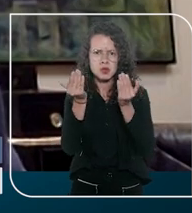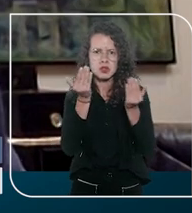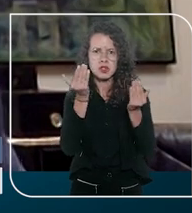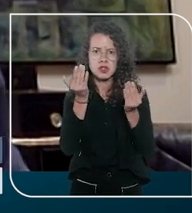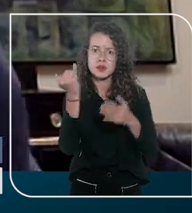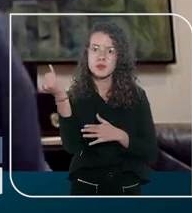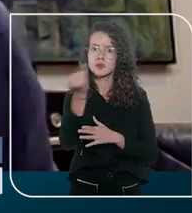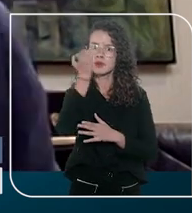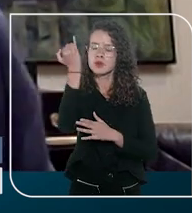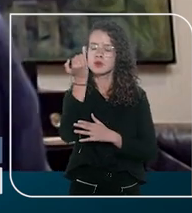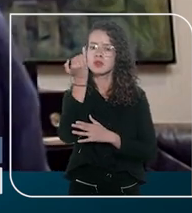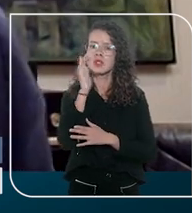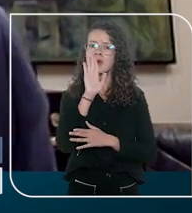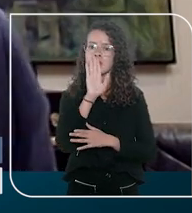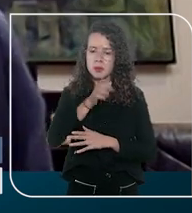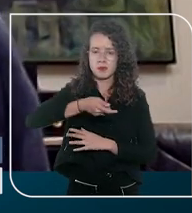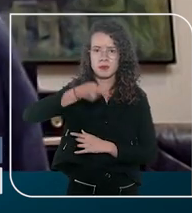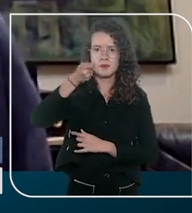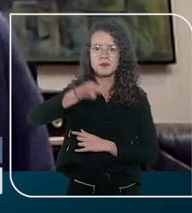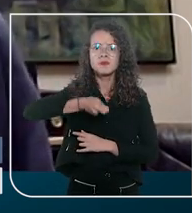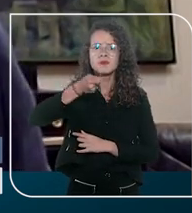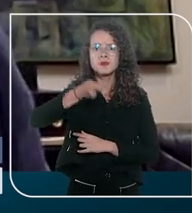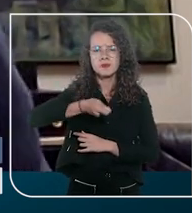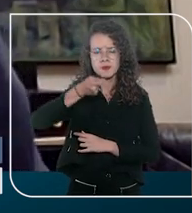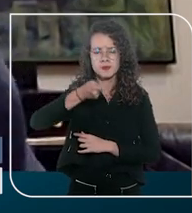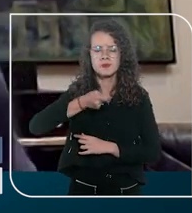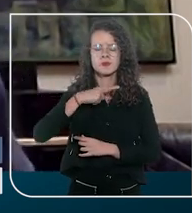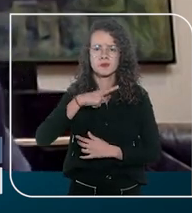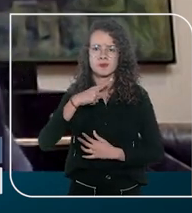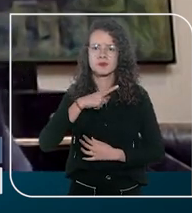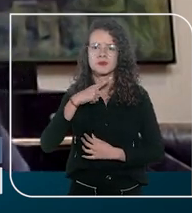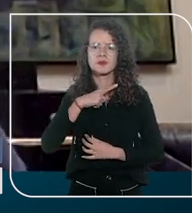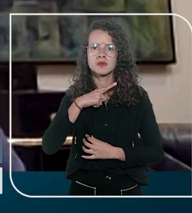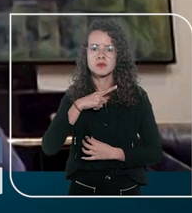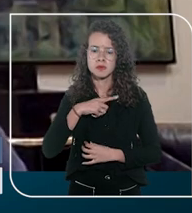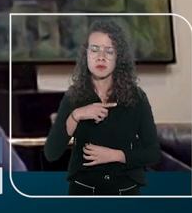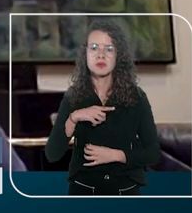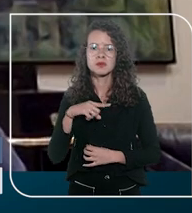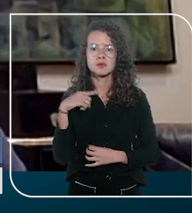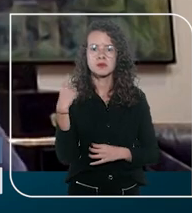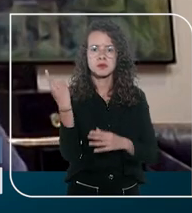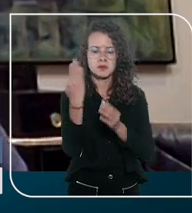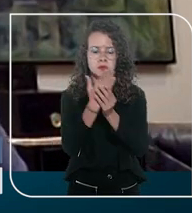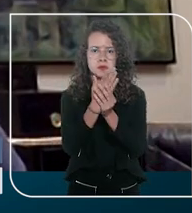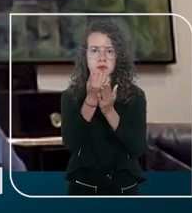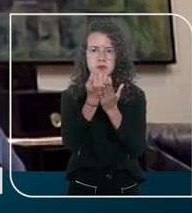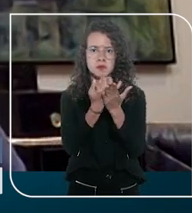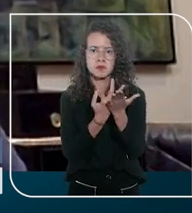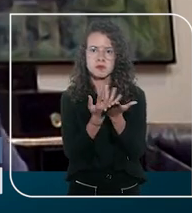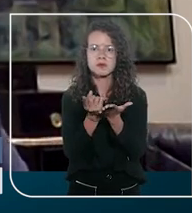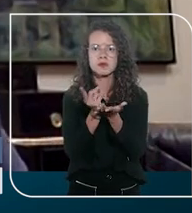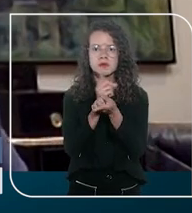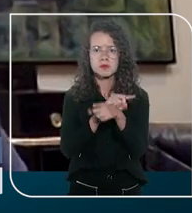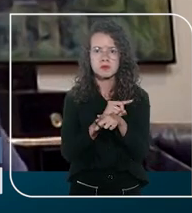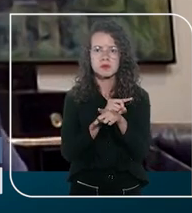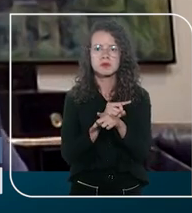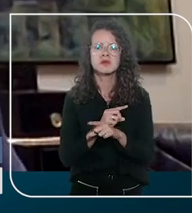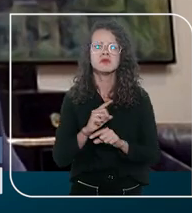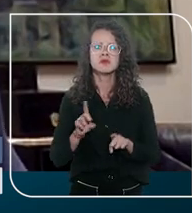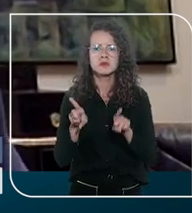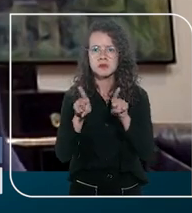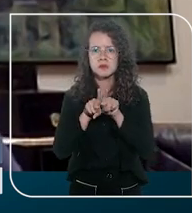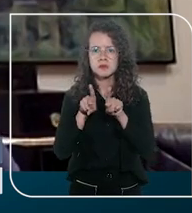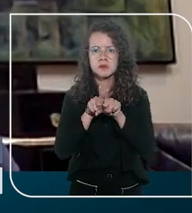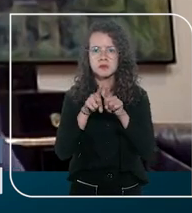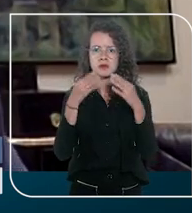de ser um requisito formal específico da peça do embargo de divergência, também se